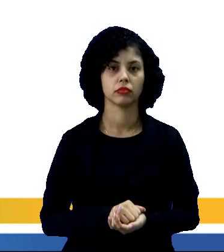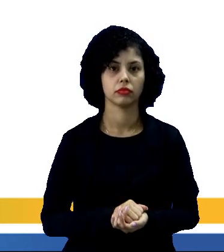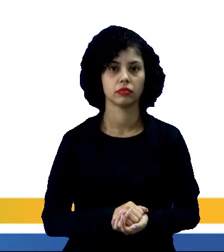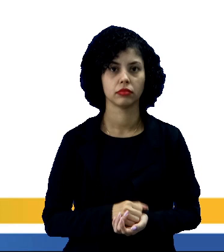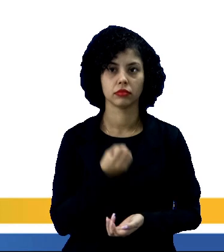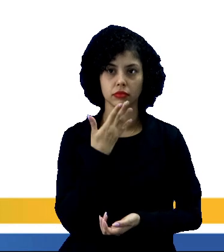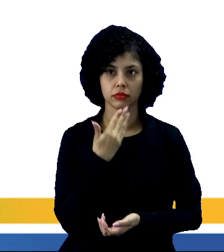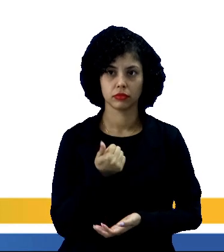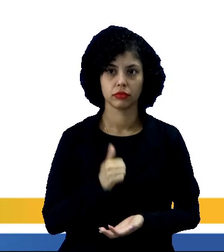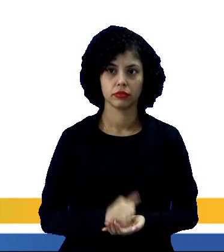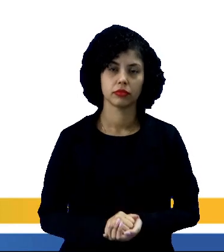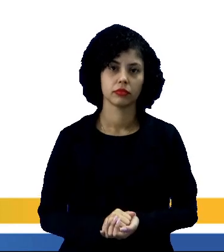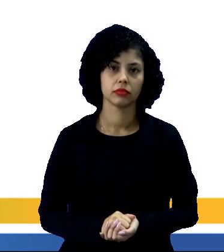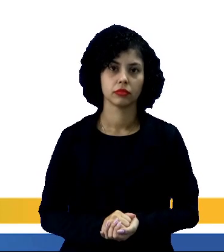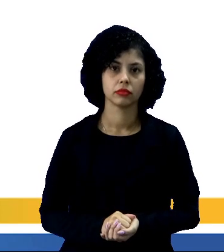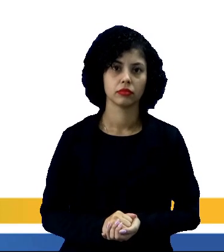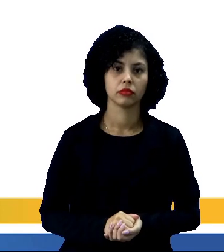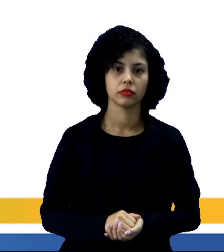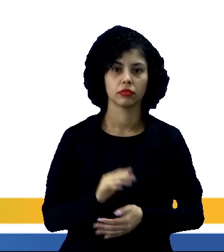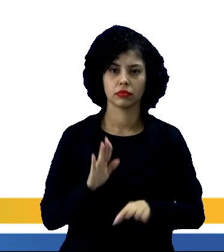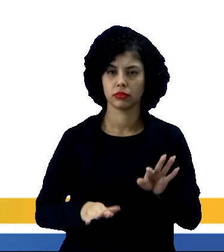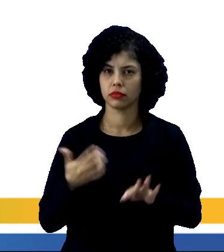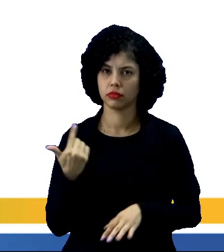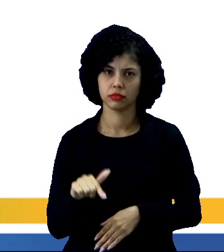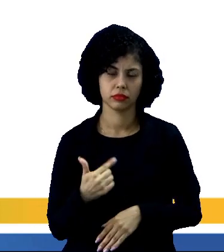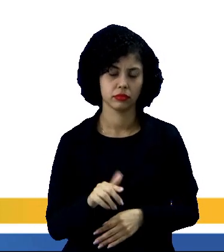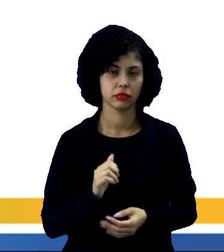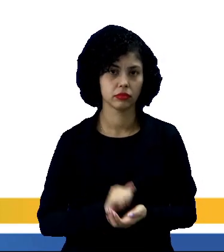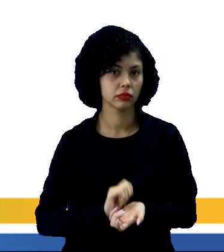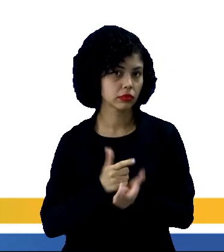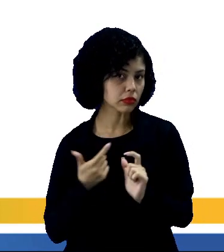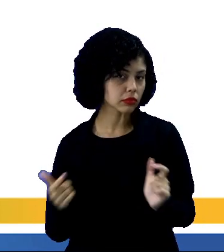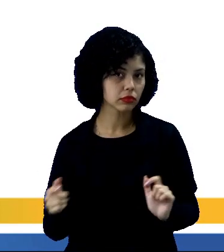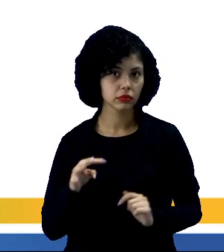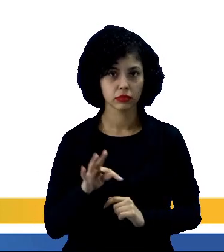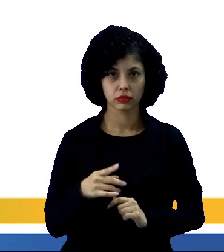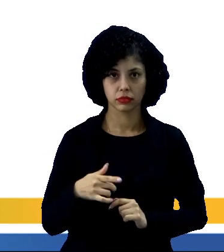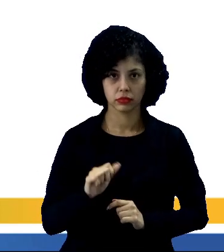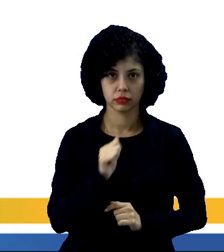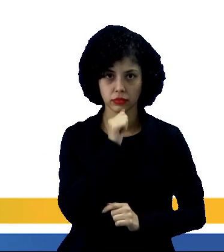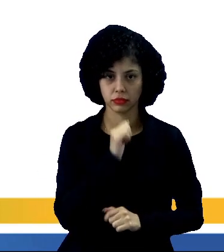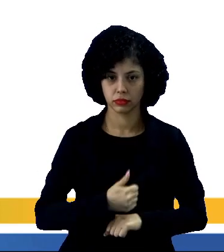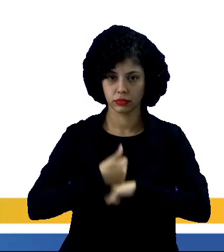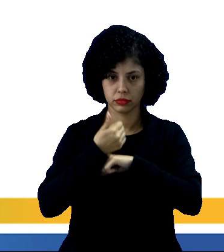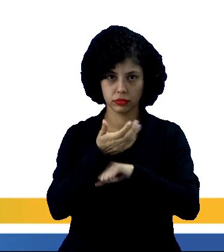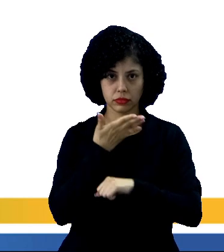tranquilo? Nem sempre uma maior taxa significa uma